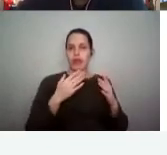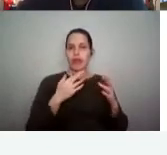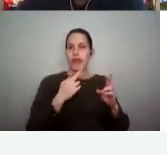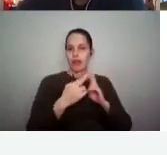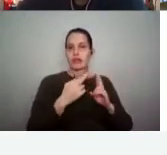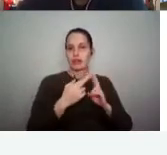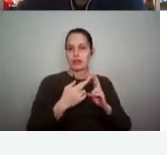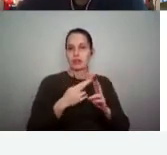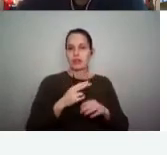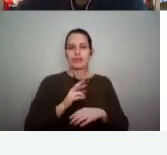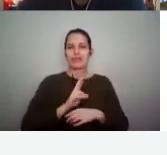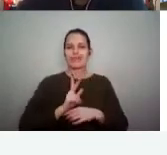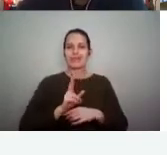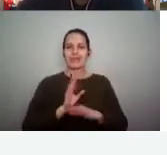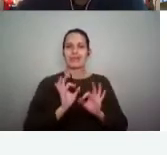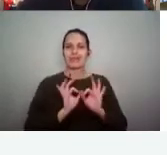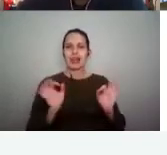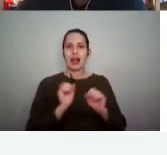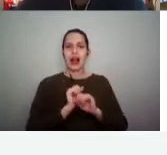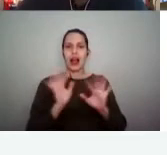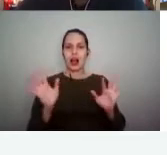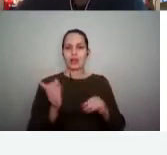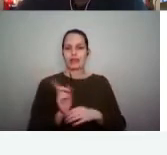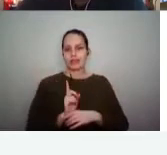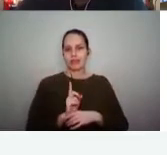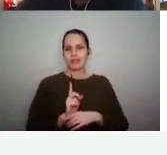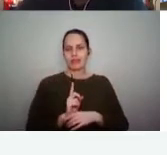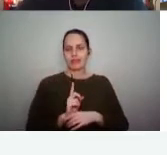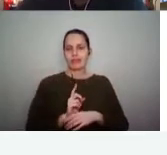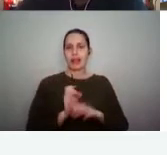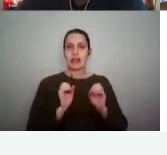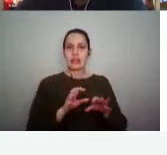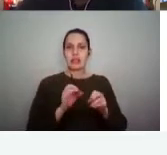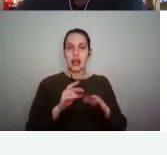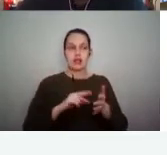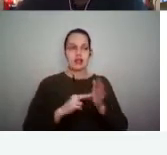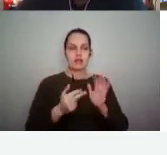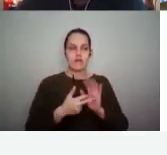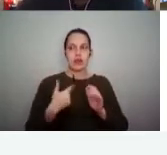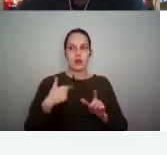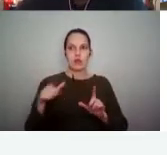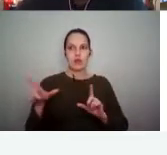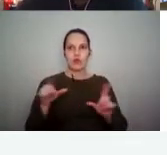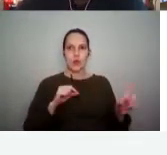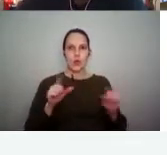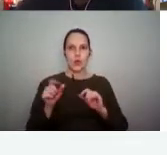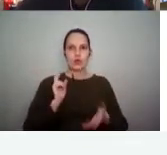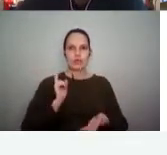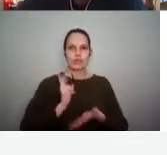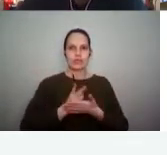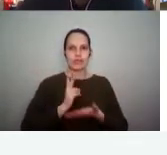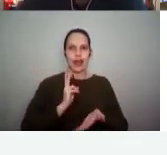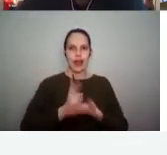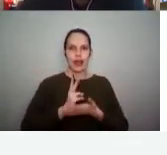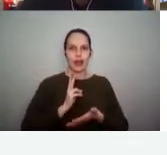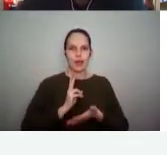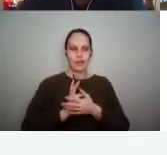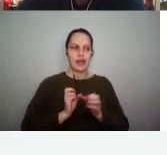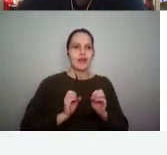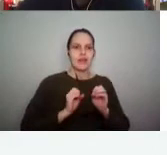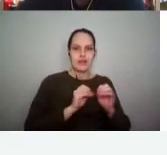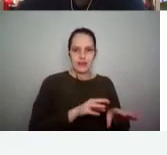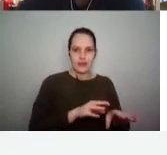Porque ensinar, dizer, né, é fazer escolhas constantemente, né? E essa escolha sempre